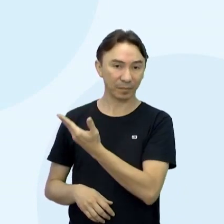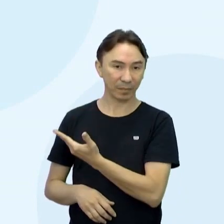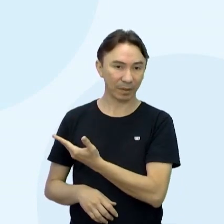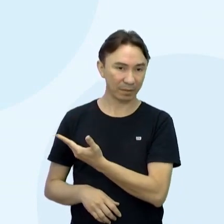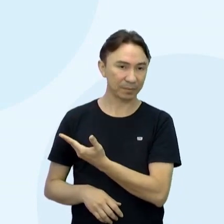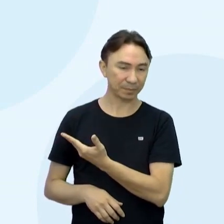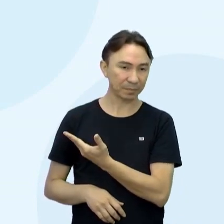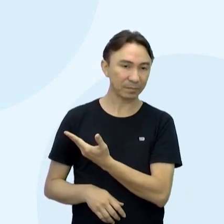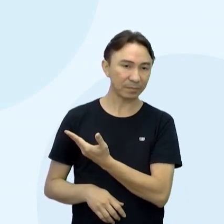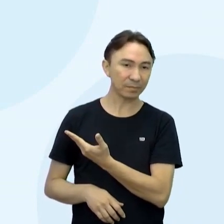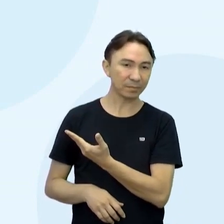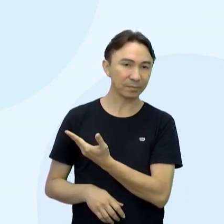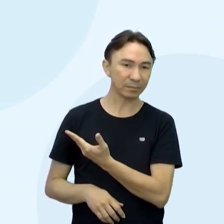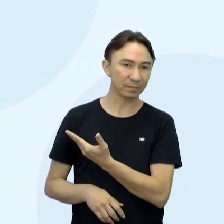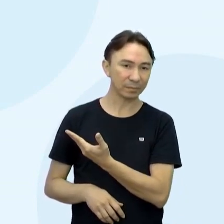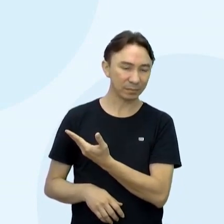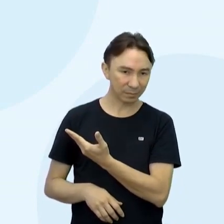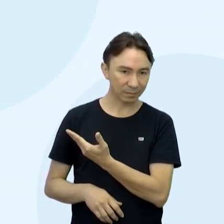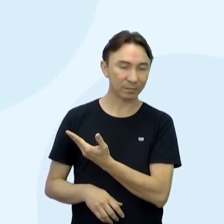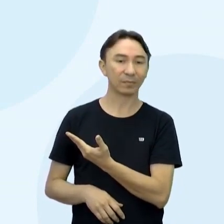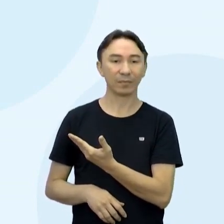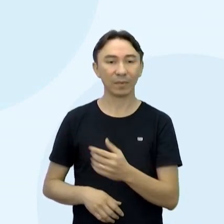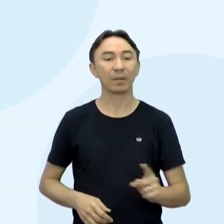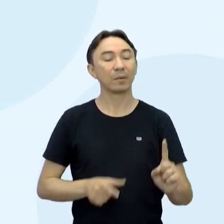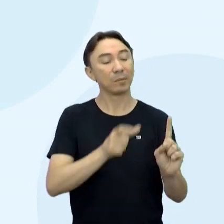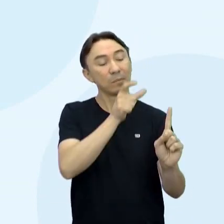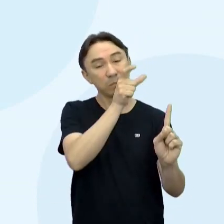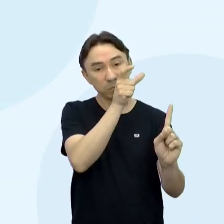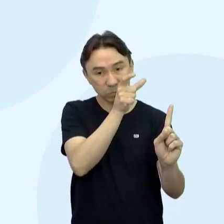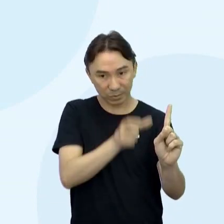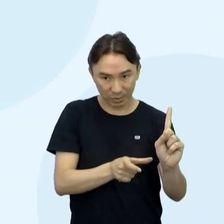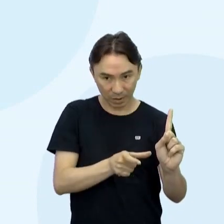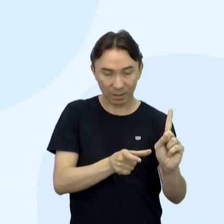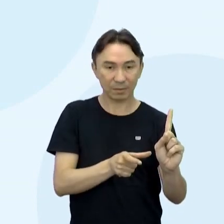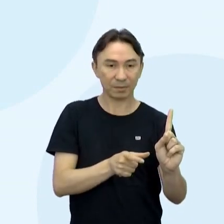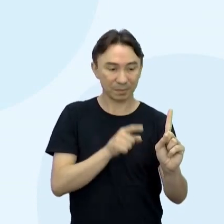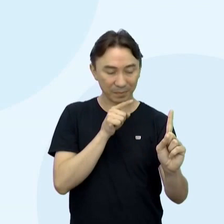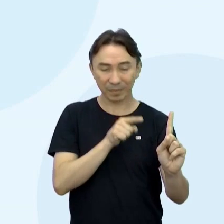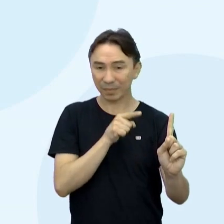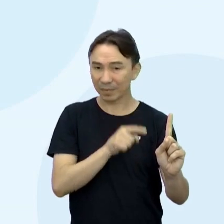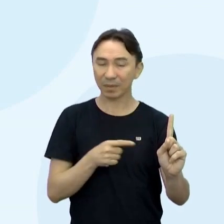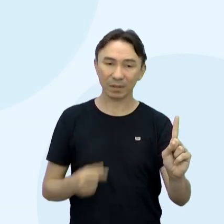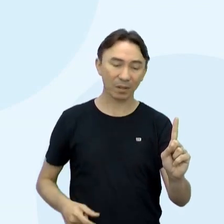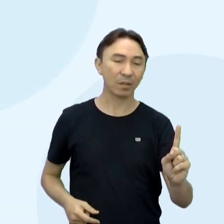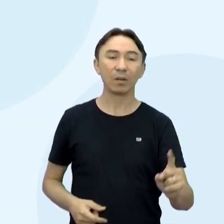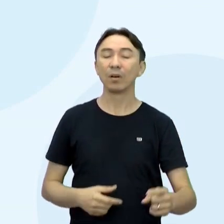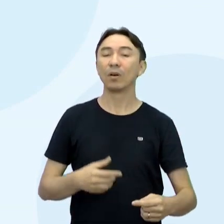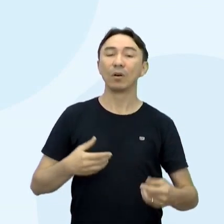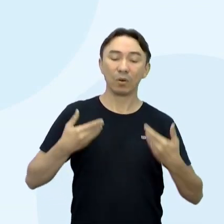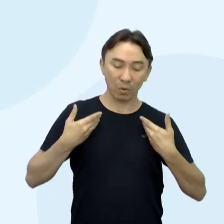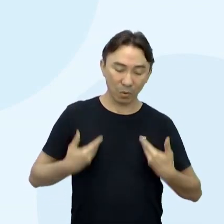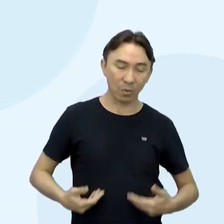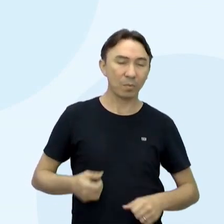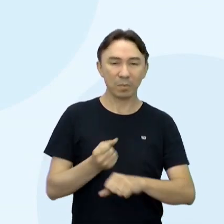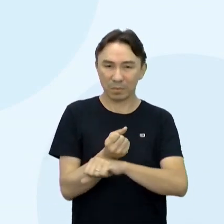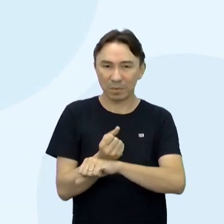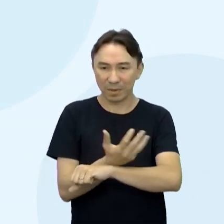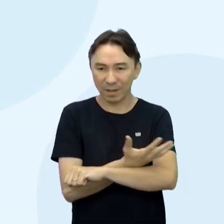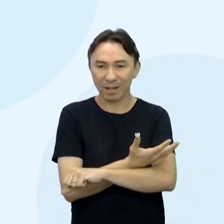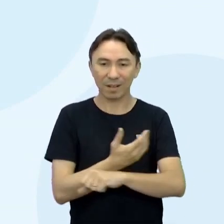a construção de personagens, corpo e emoção, e vamos falar, né,